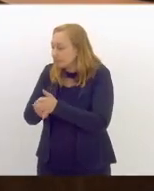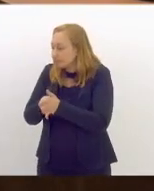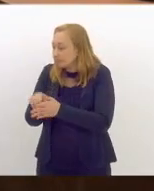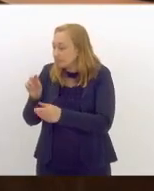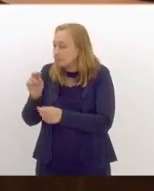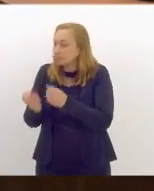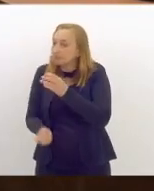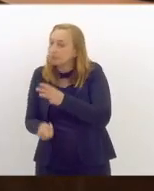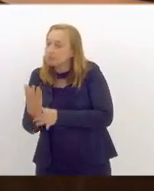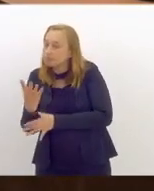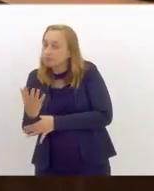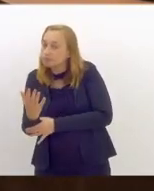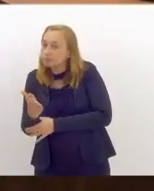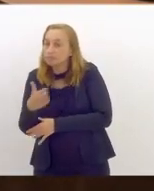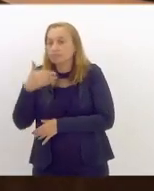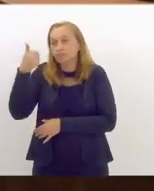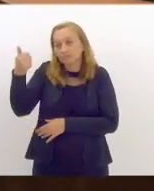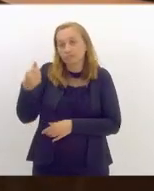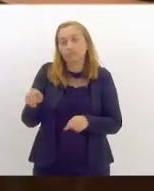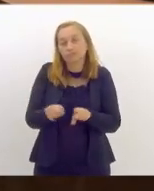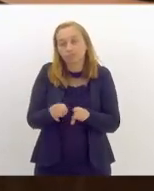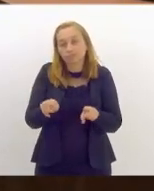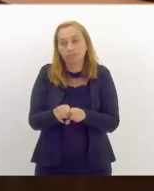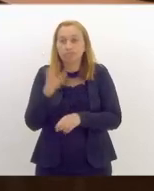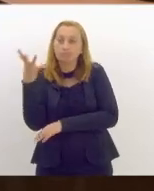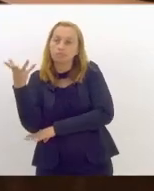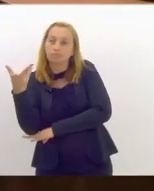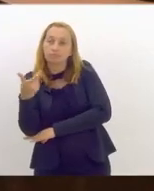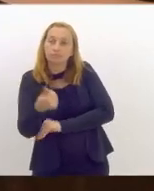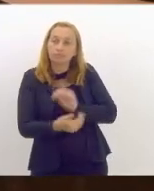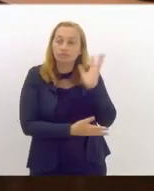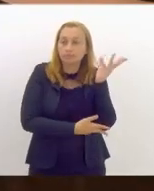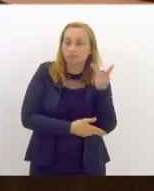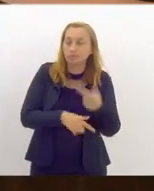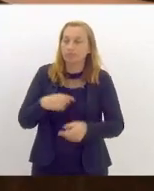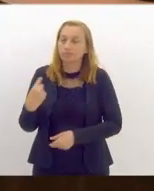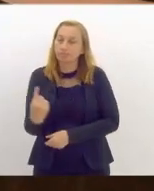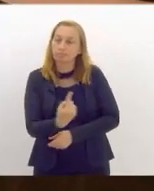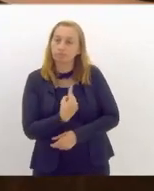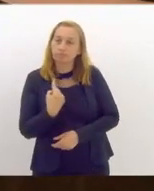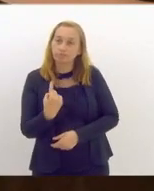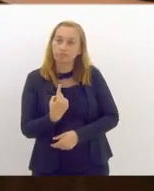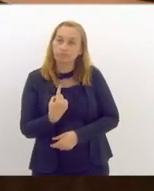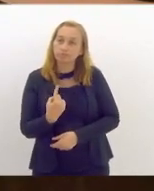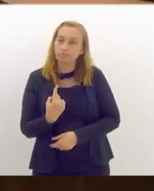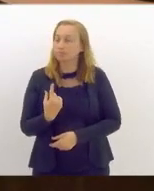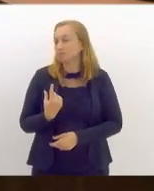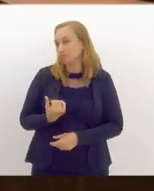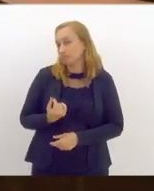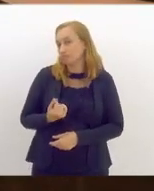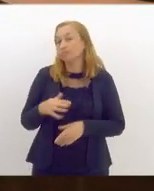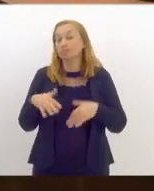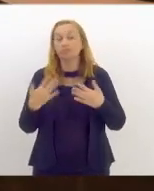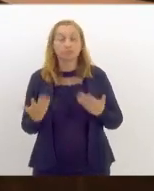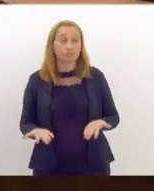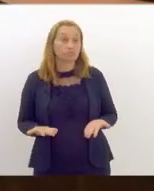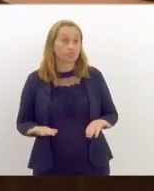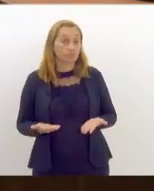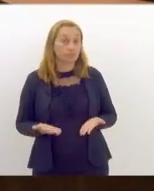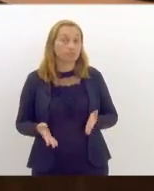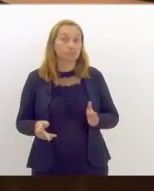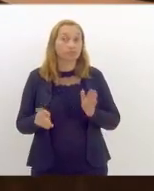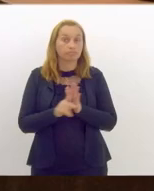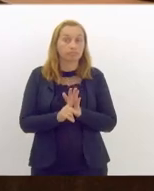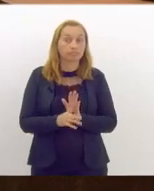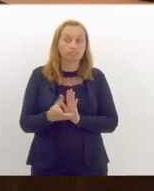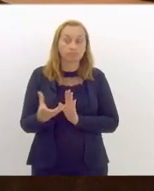a produção vai melhorar o meio ambiente e vai melhorar as nossas receitas então o